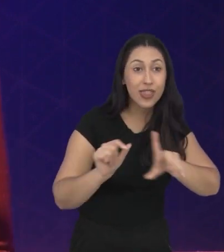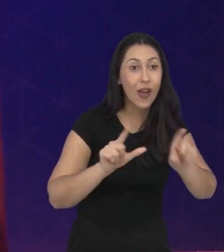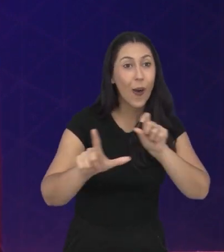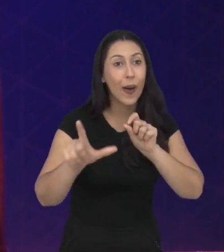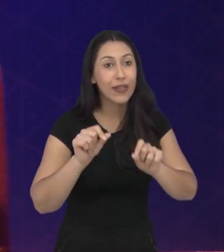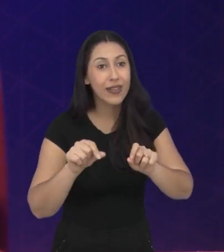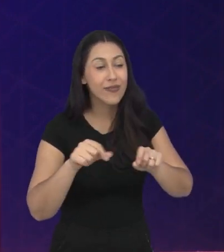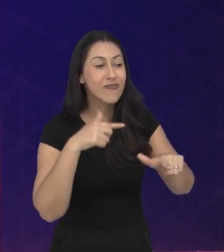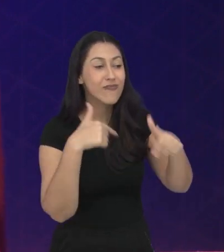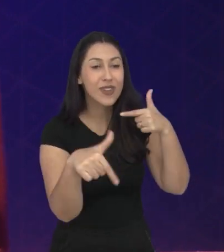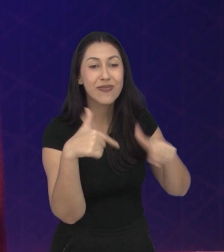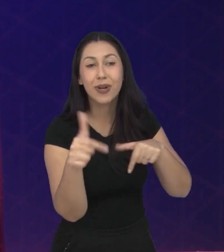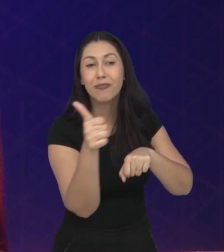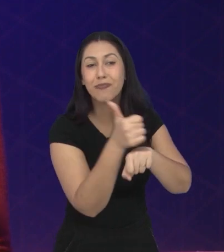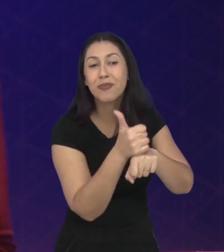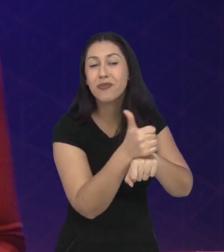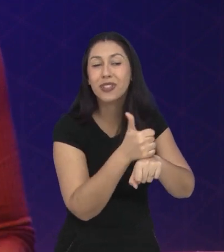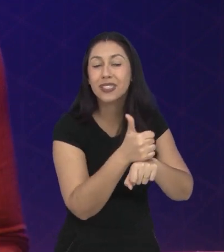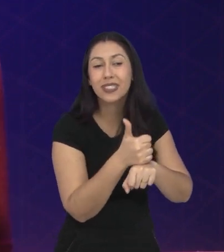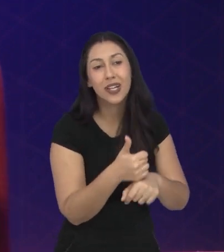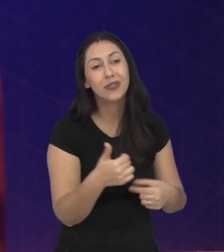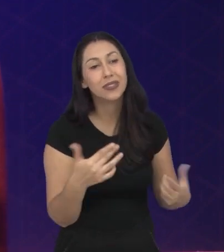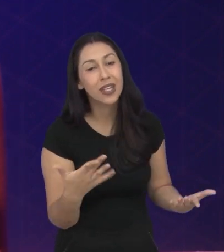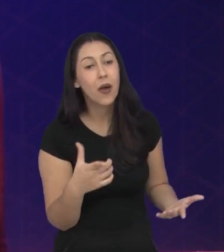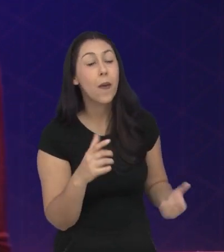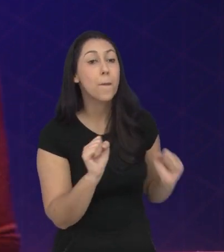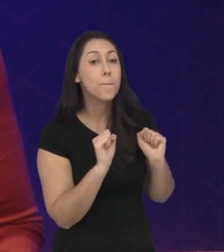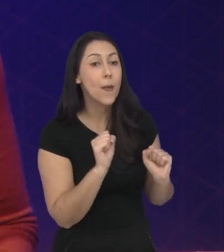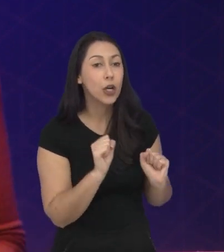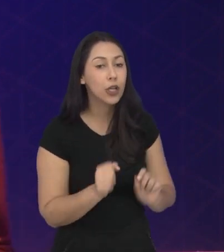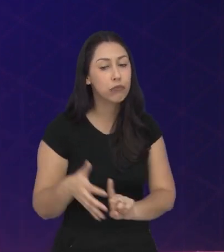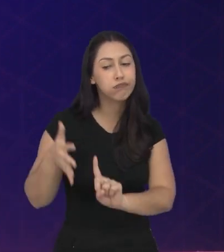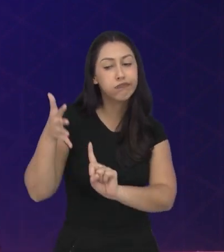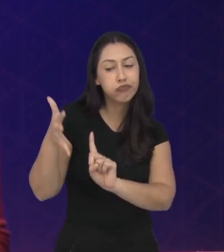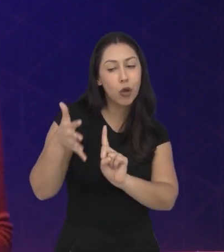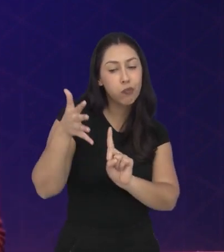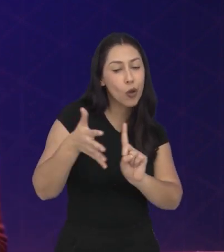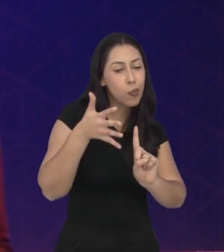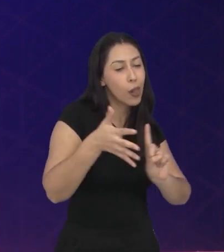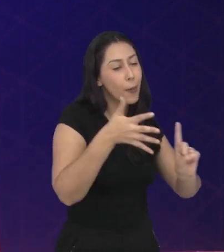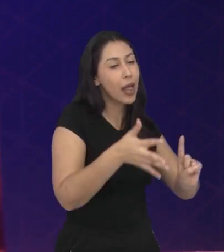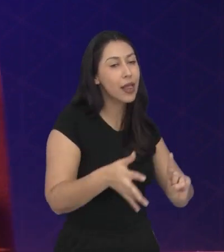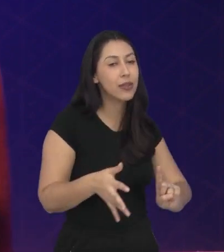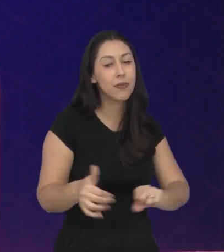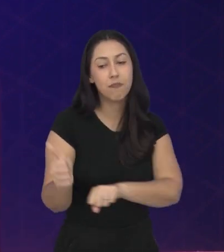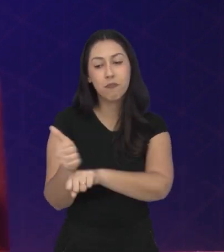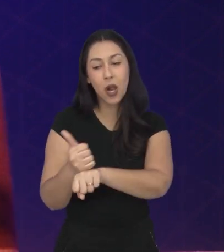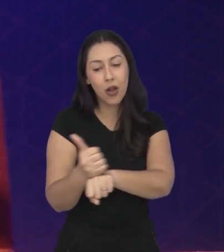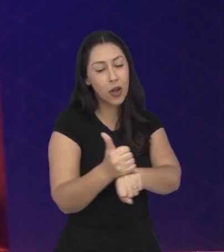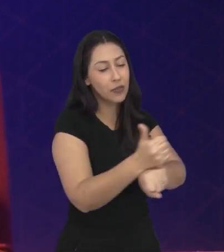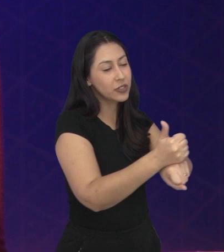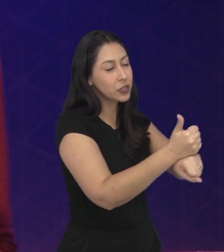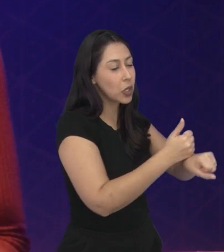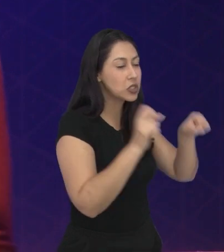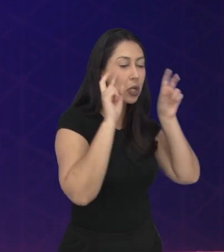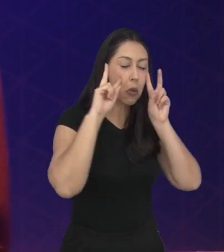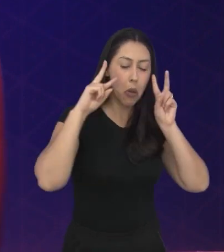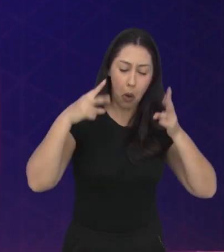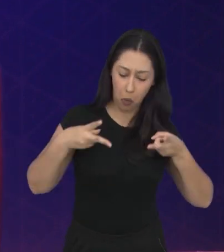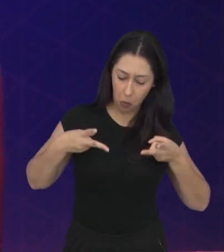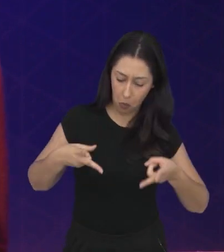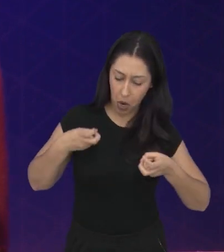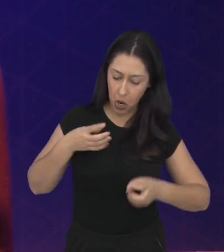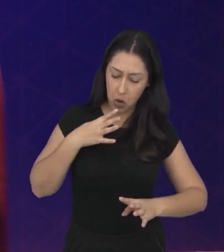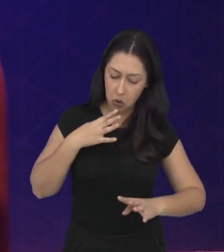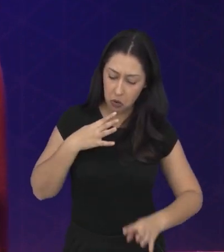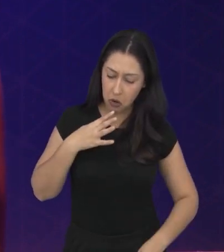de trabalho. E esse programa, então, poderá consistir em um circuito de palestras sobre profissões, exercício de autoconhecimento